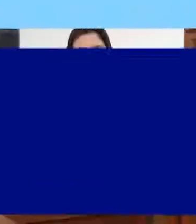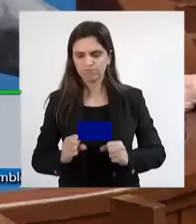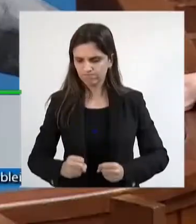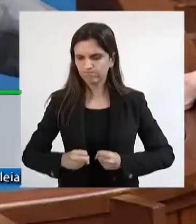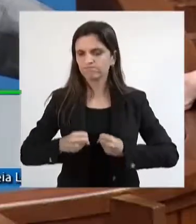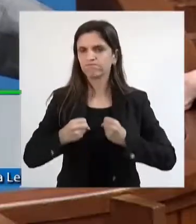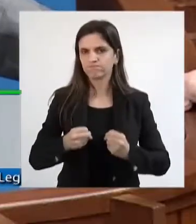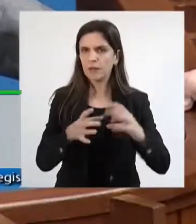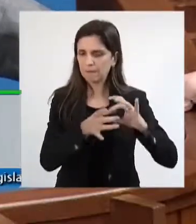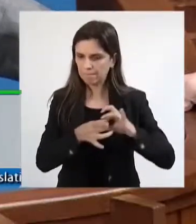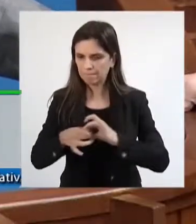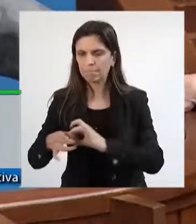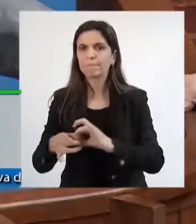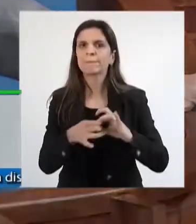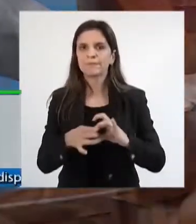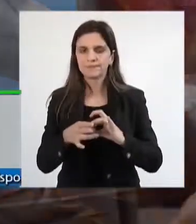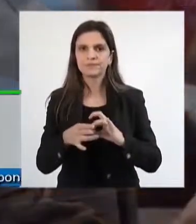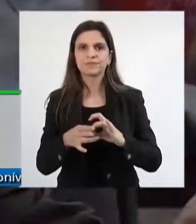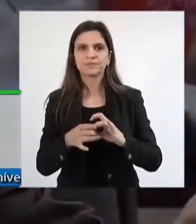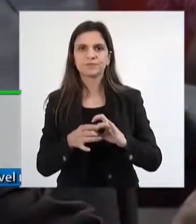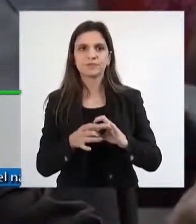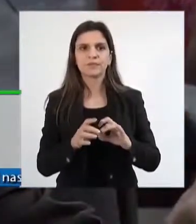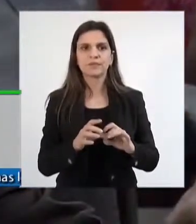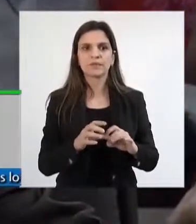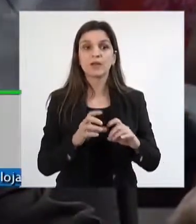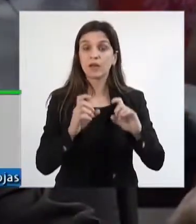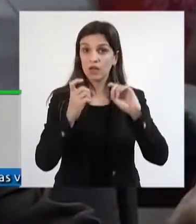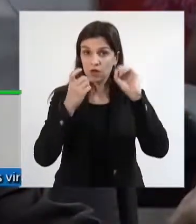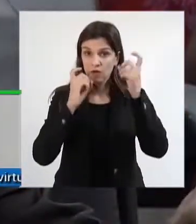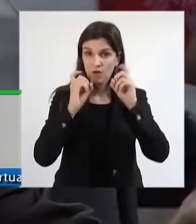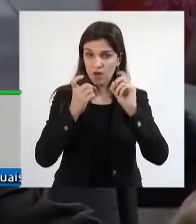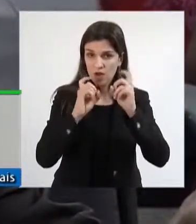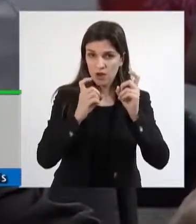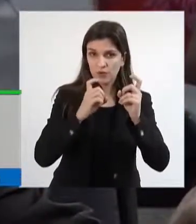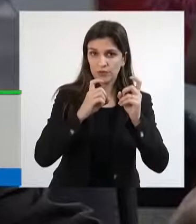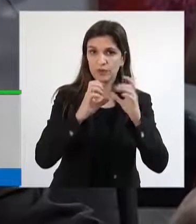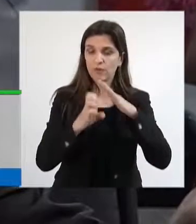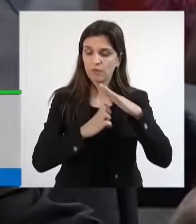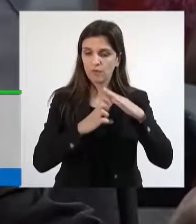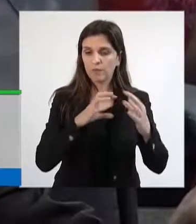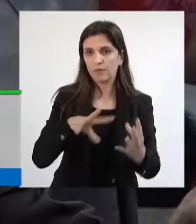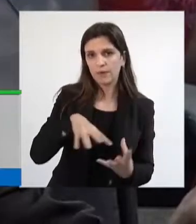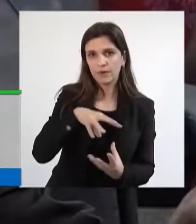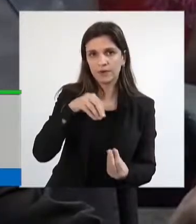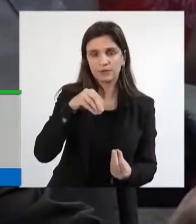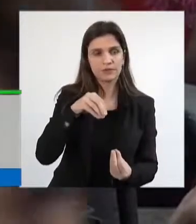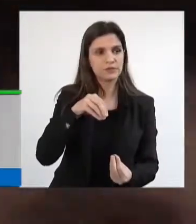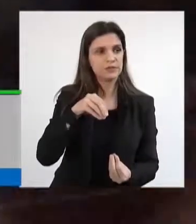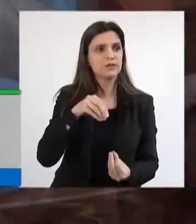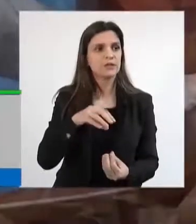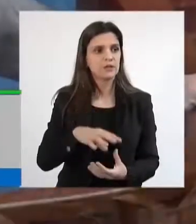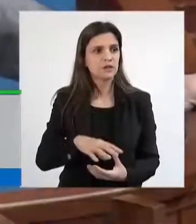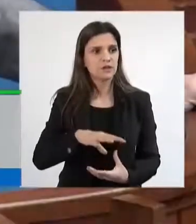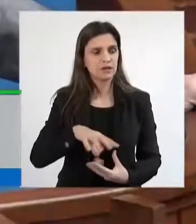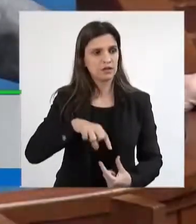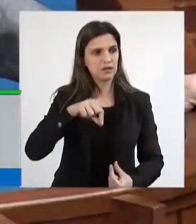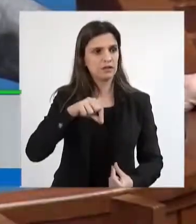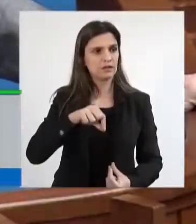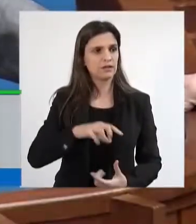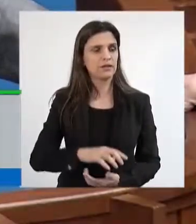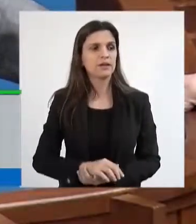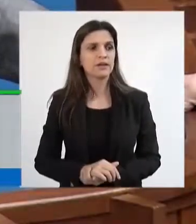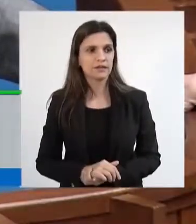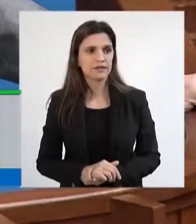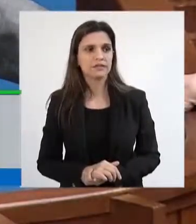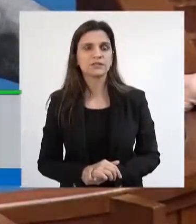Eu tive uma reunião com a Energisa recentemente. Tenho falado muito com a defensora dos consumidores lá de Dourados,